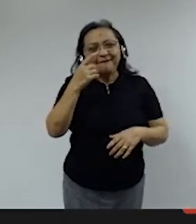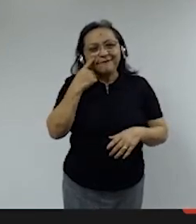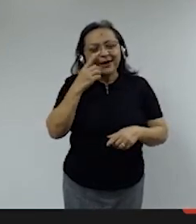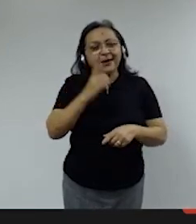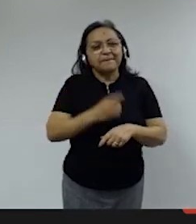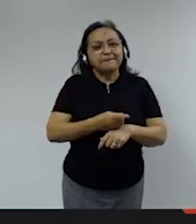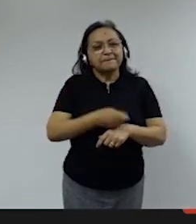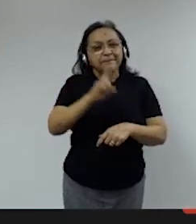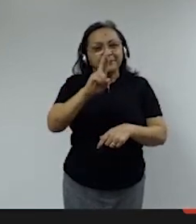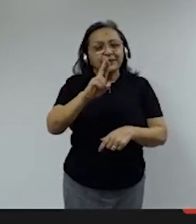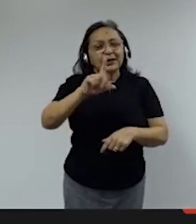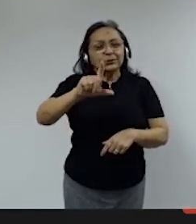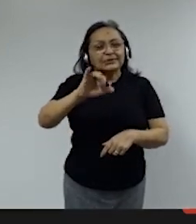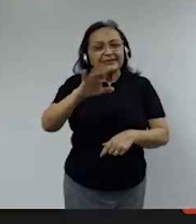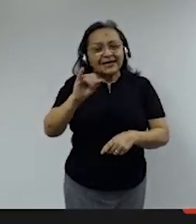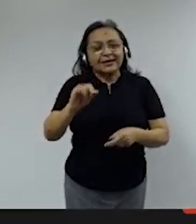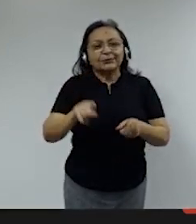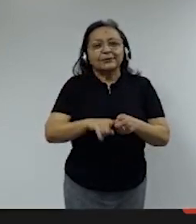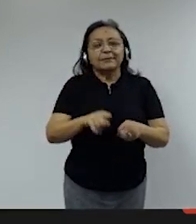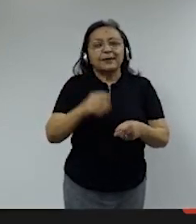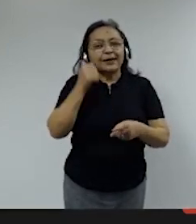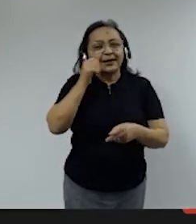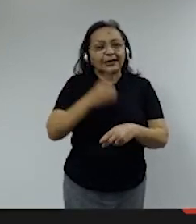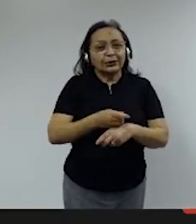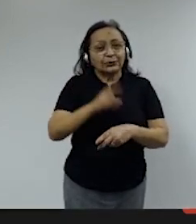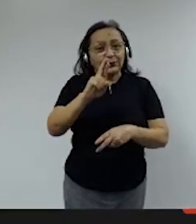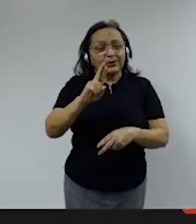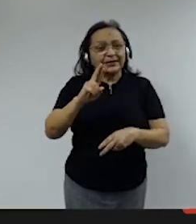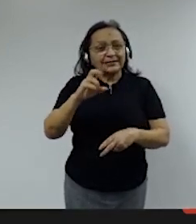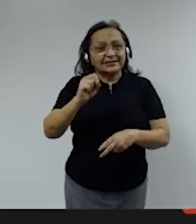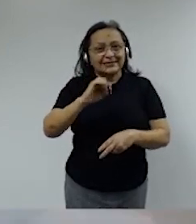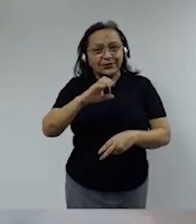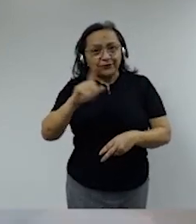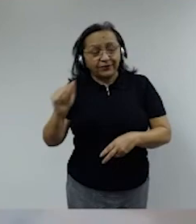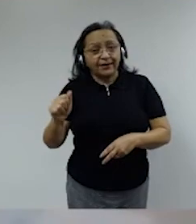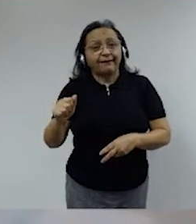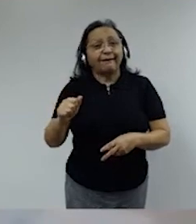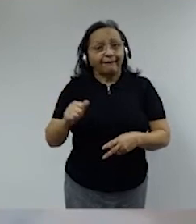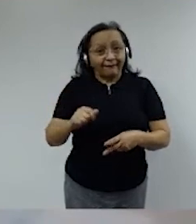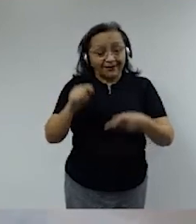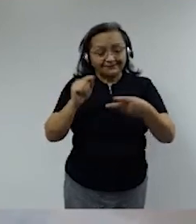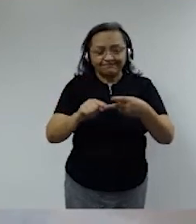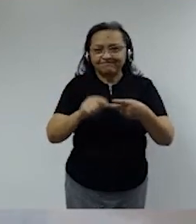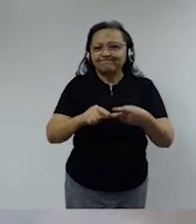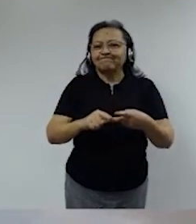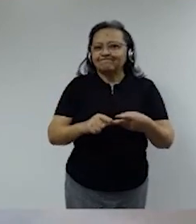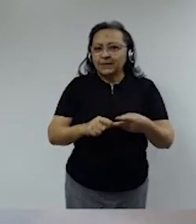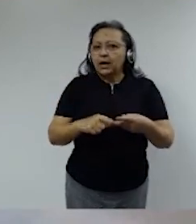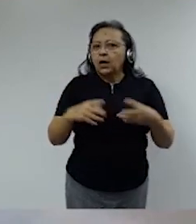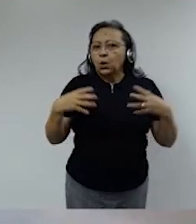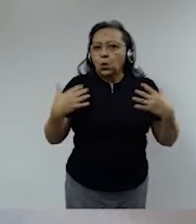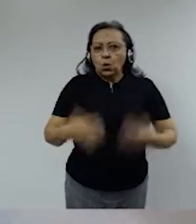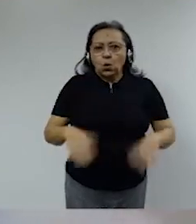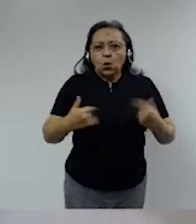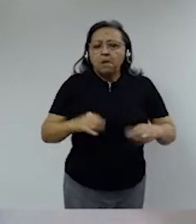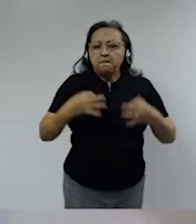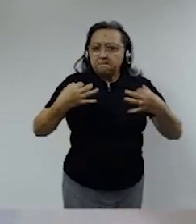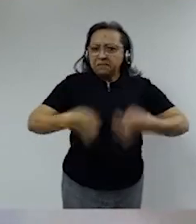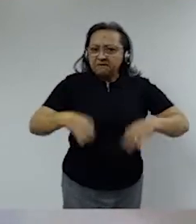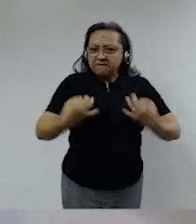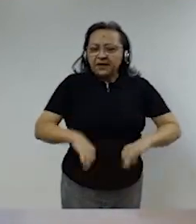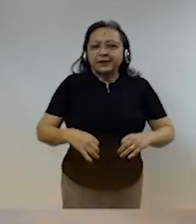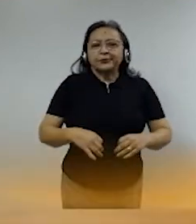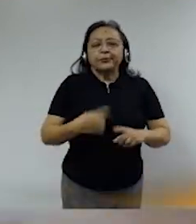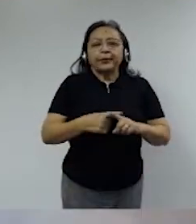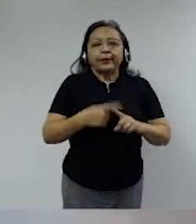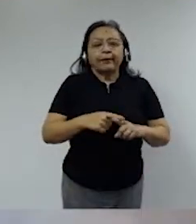muito interessante. De fato, esse apanhado final da doutora Silvia é perfeito, o doutor Luciano já tinha falado, quer dizer, da essência da